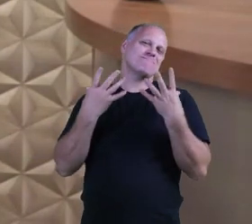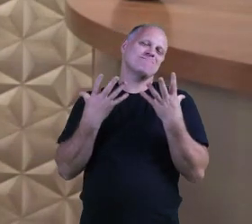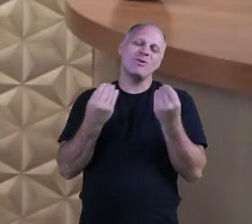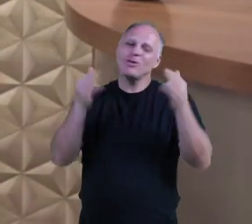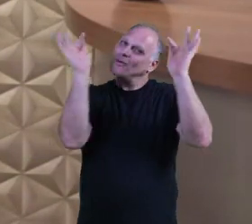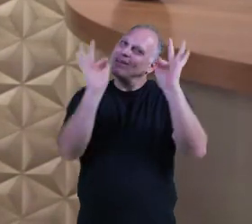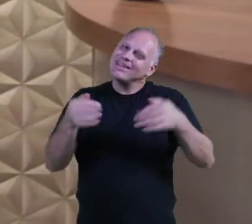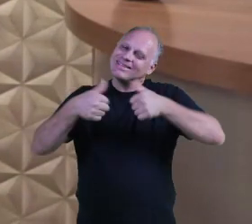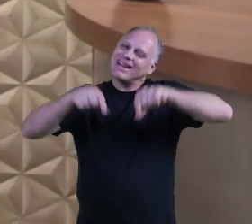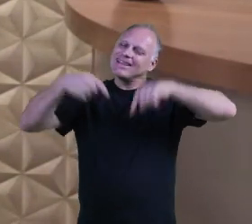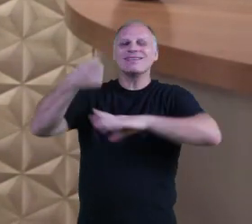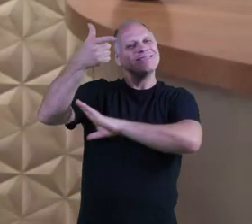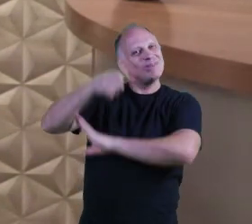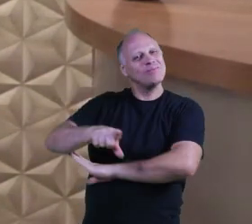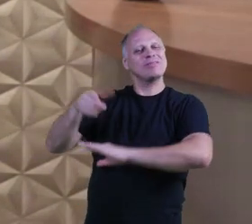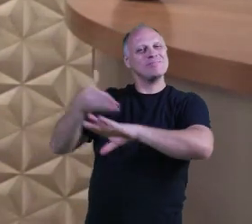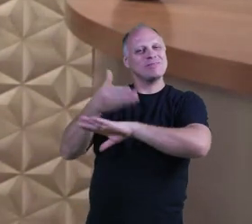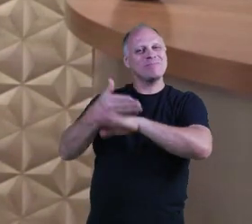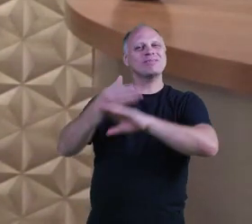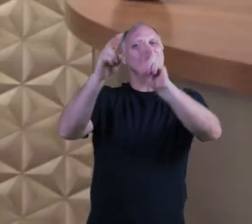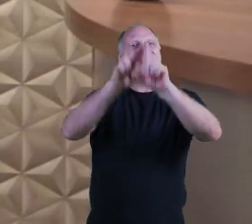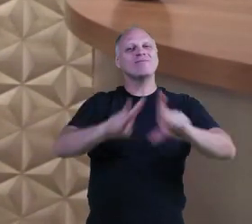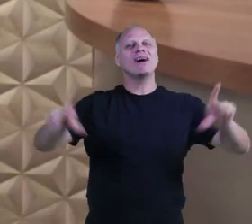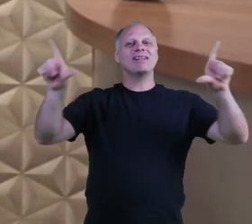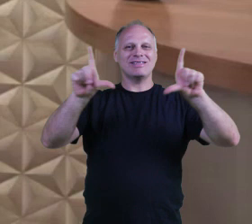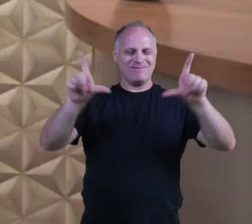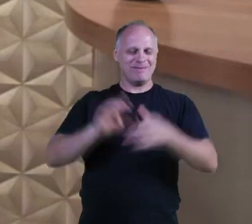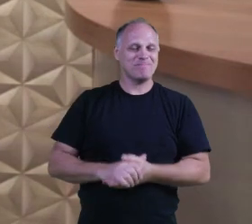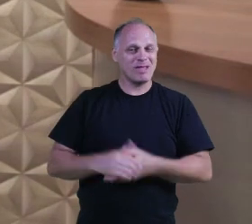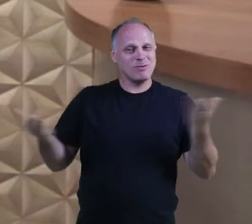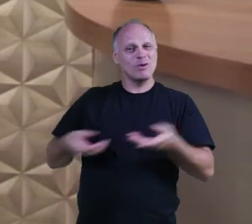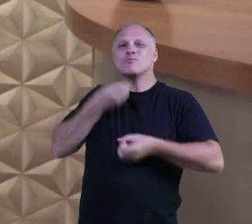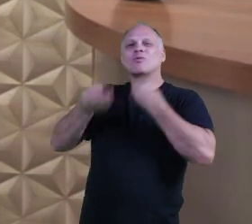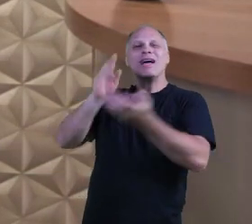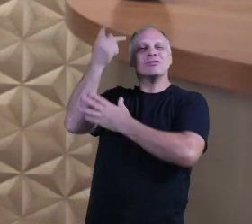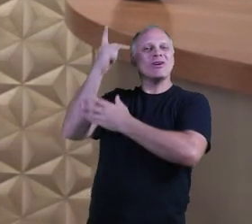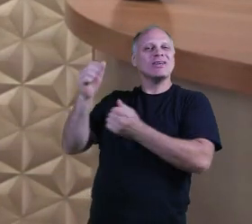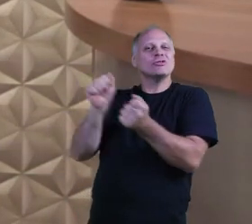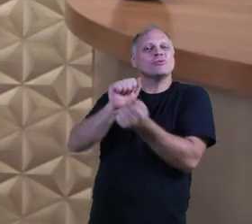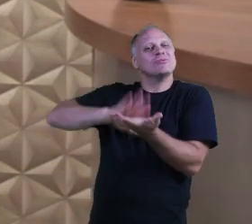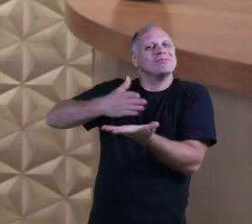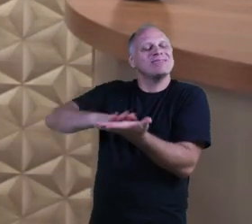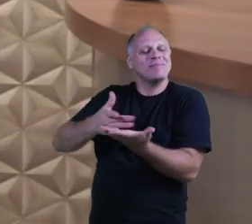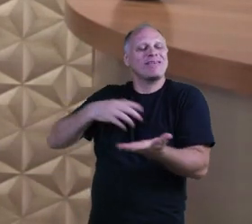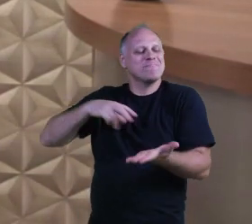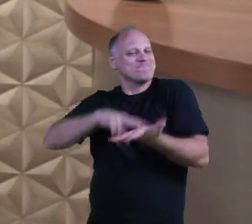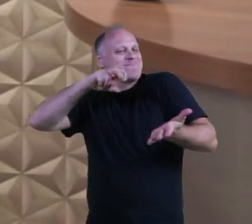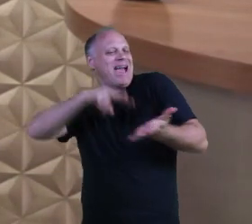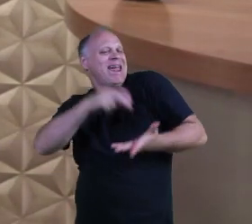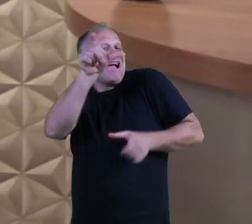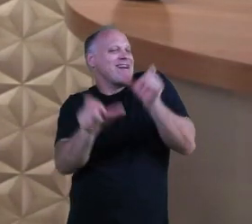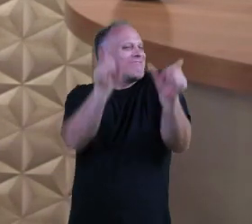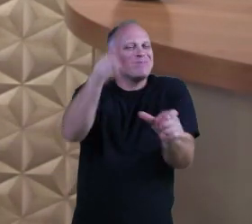muito feliz por estar aqui mais uma vez na Vale TV. E hoje nós vamos contar a tua história com o samba, que muitas vezes